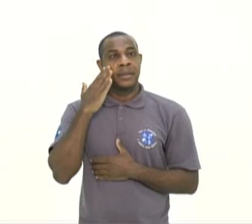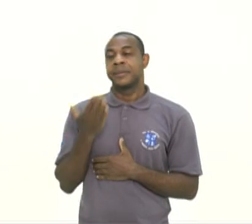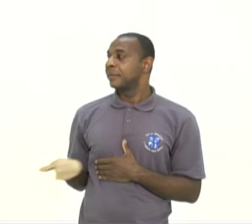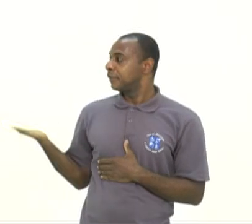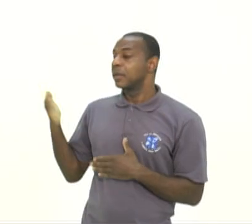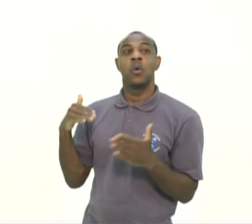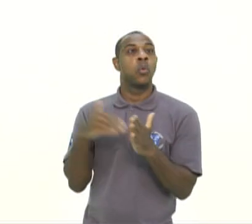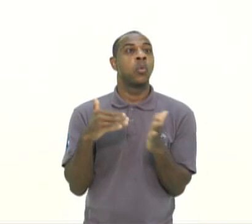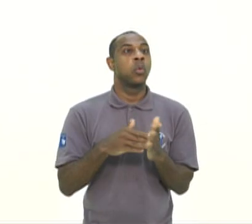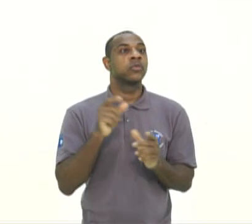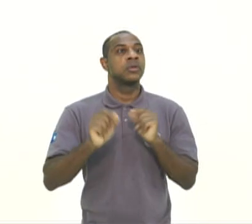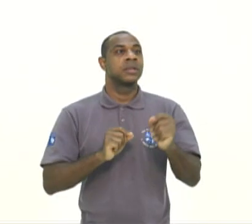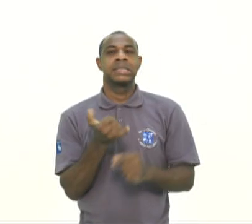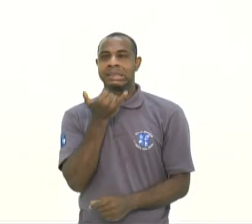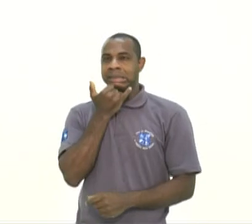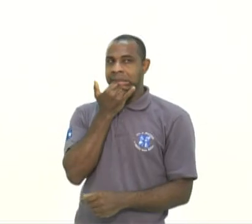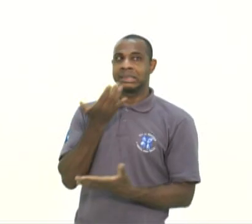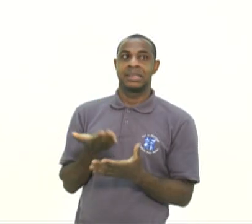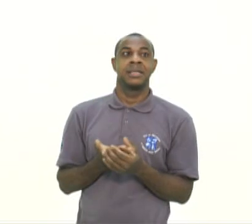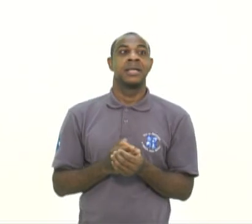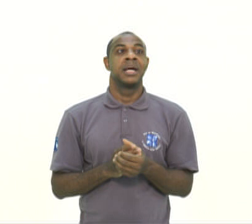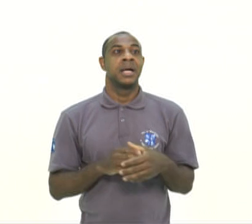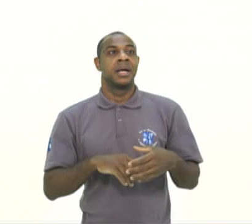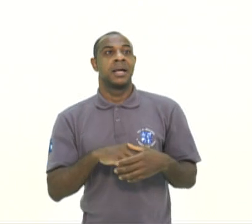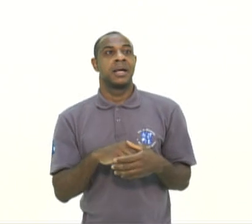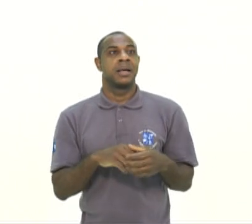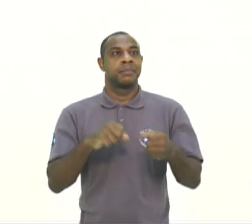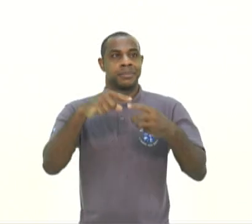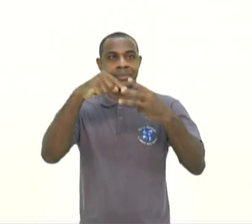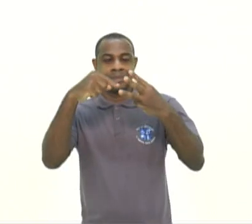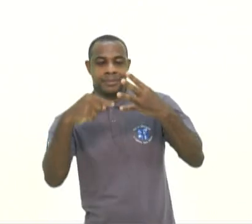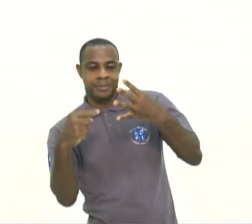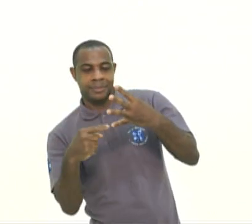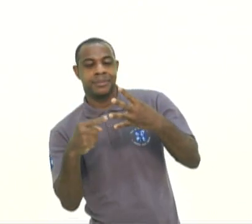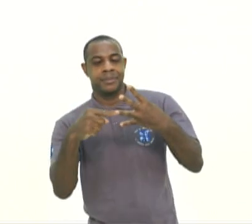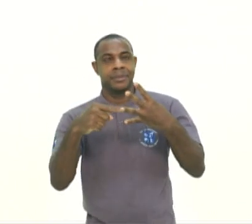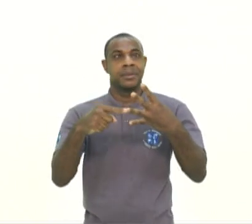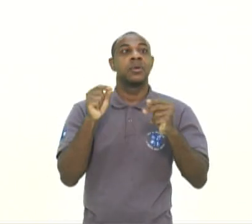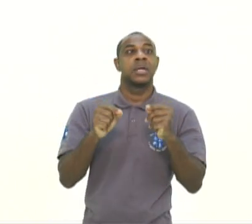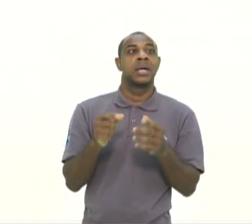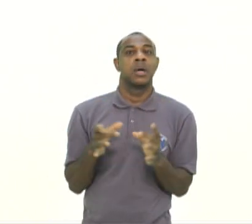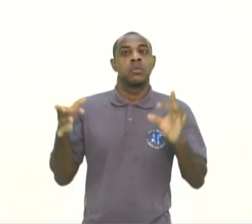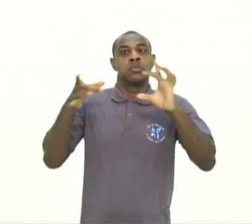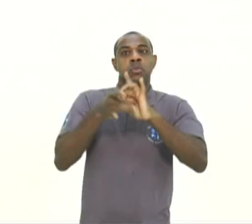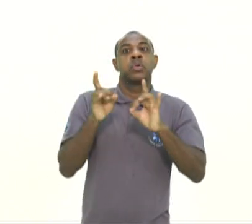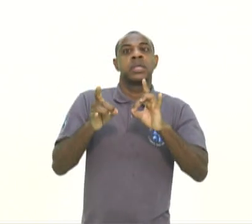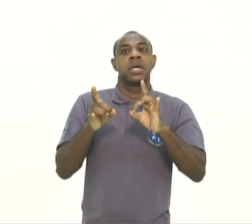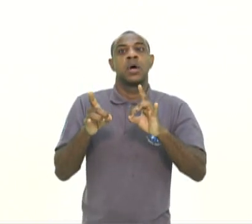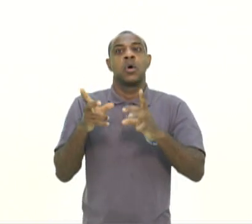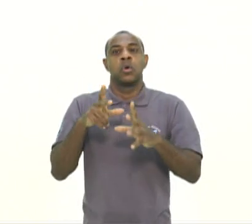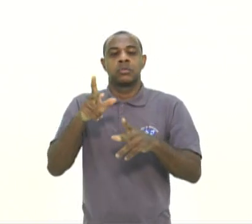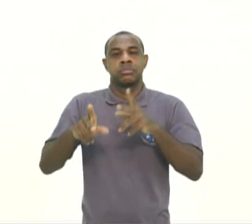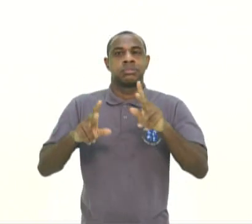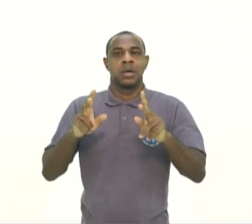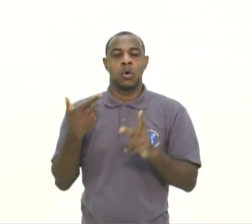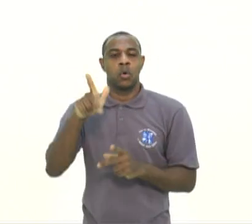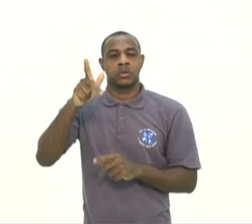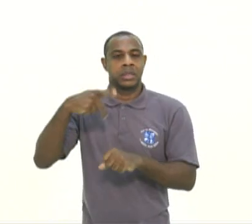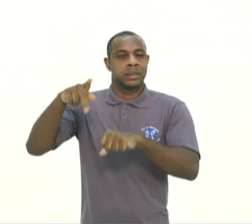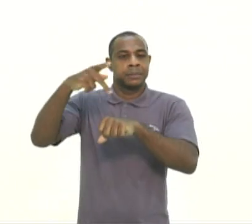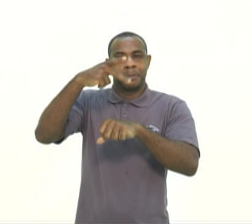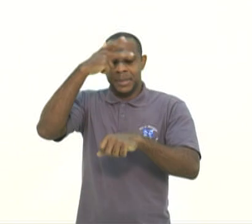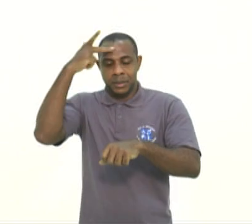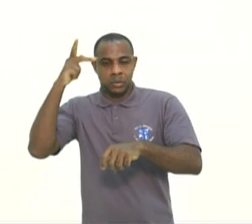por último, penúltimo, eu coloquei conexão entre os habitantes. Nós estamos muito próximos, a